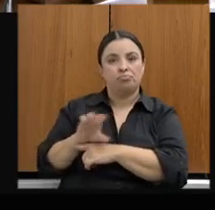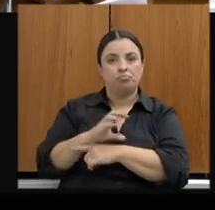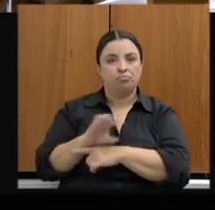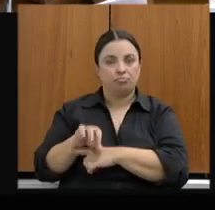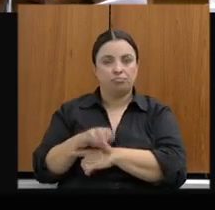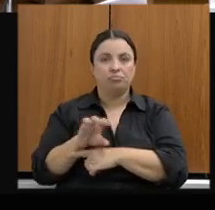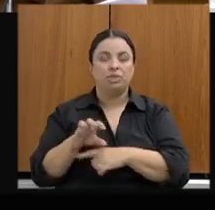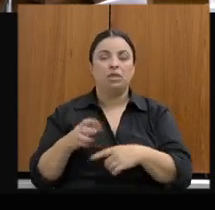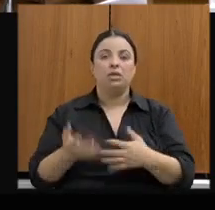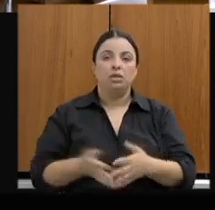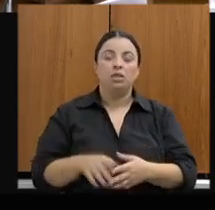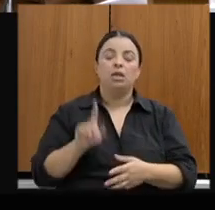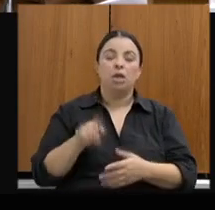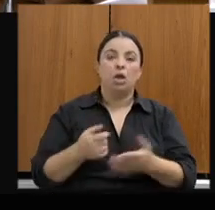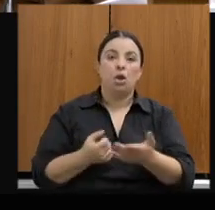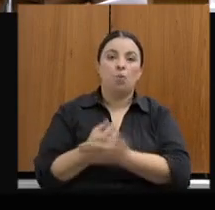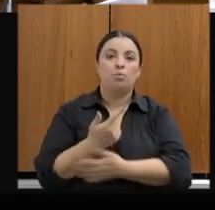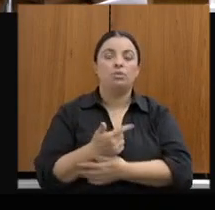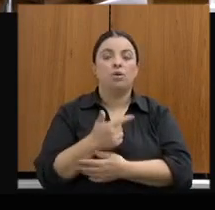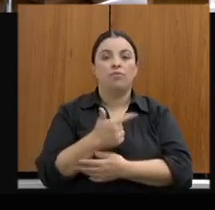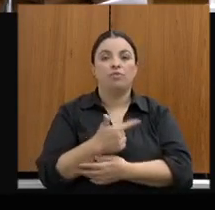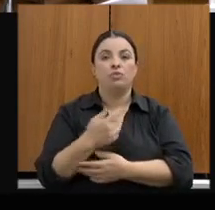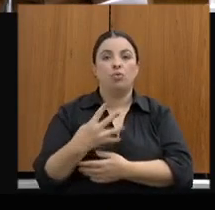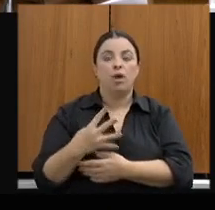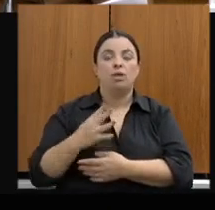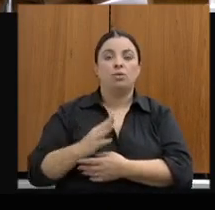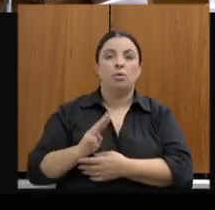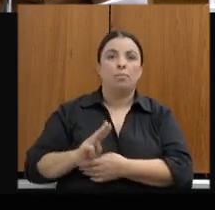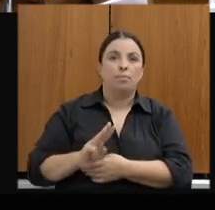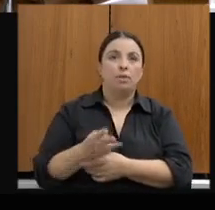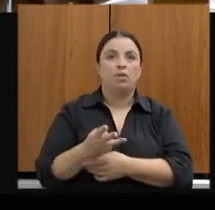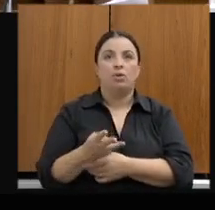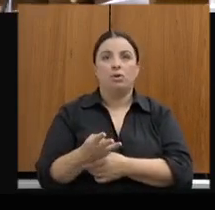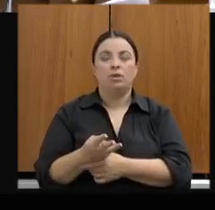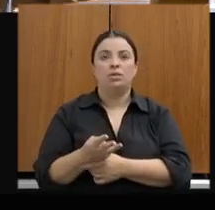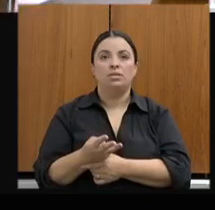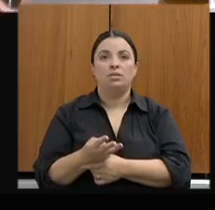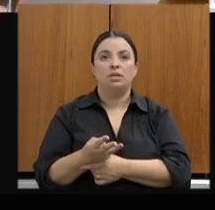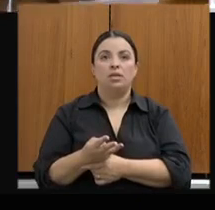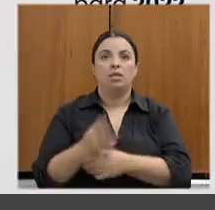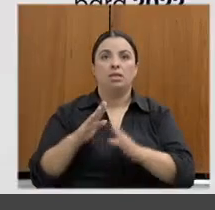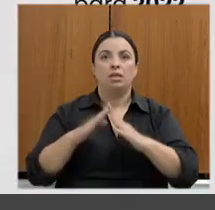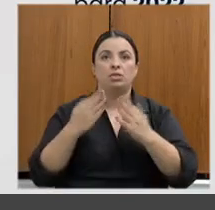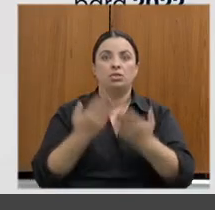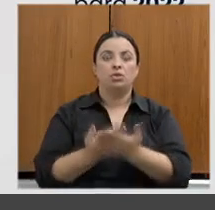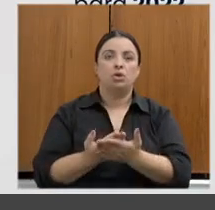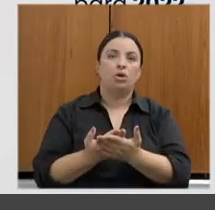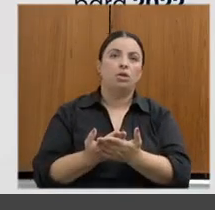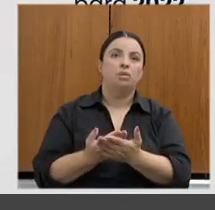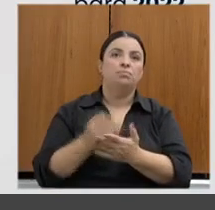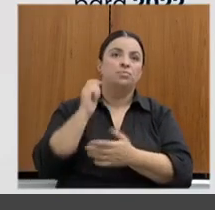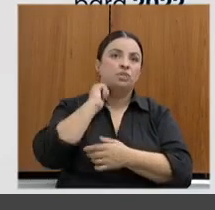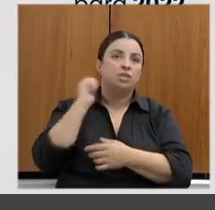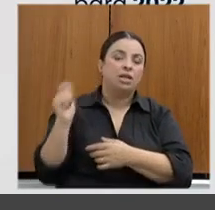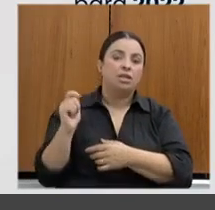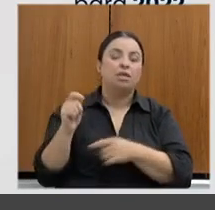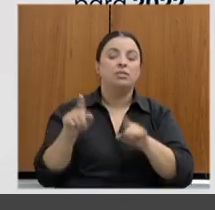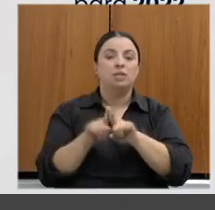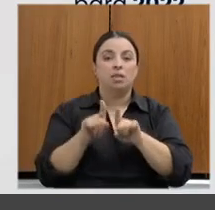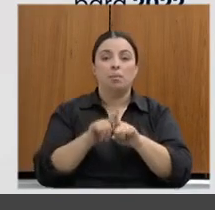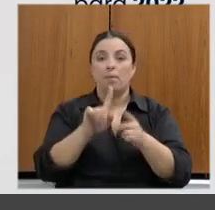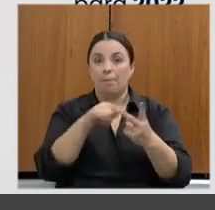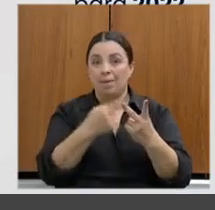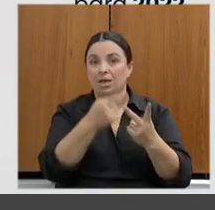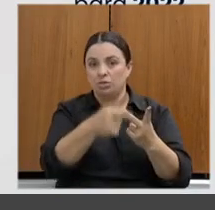investimento também de 24 milhões é tanto no Colégio Tiradentes no Proerd no projeto como a gente já falou